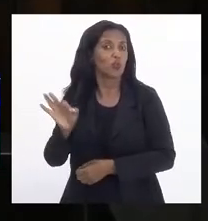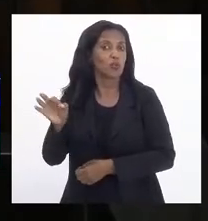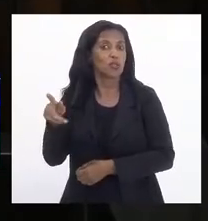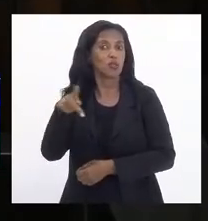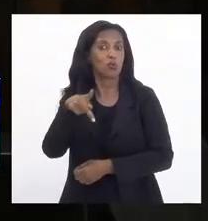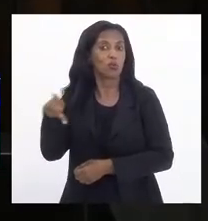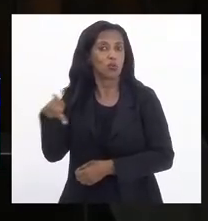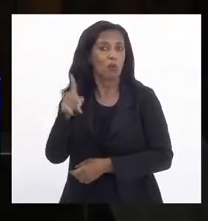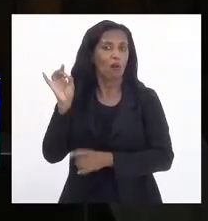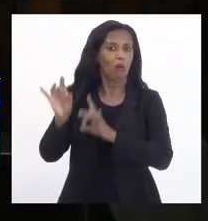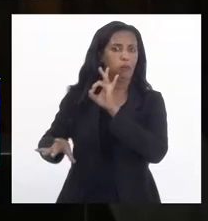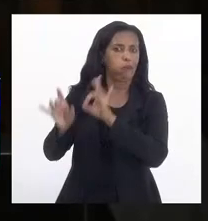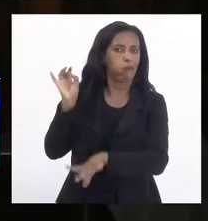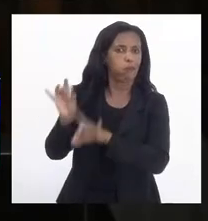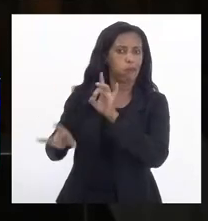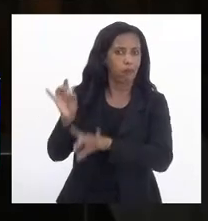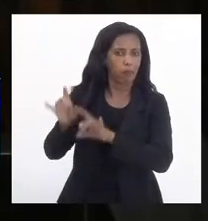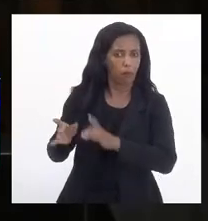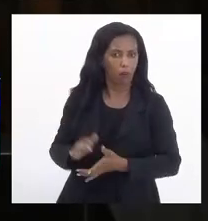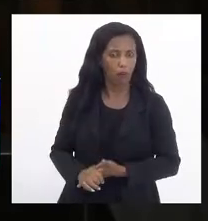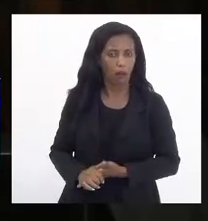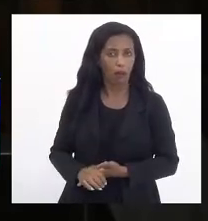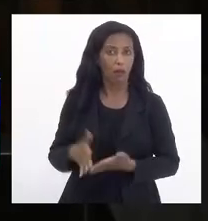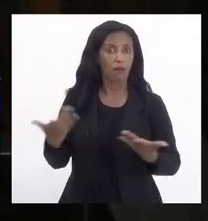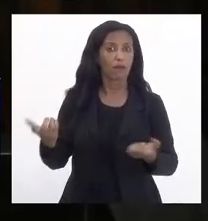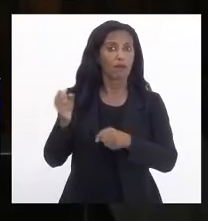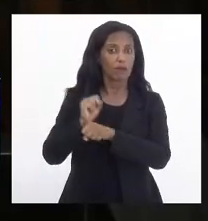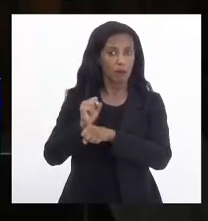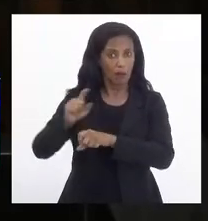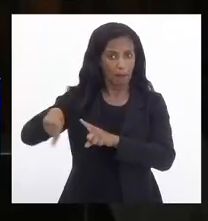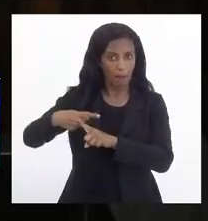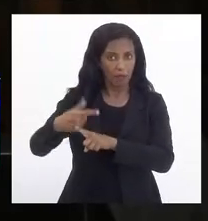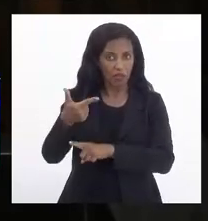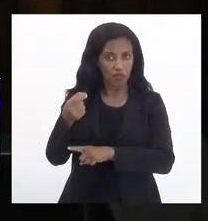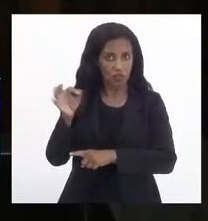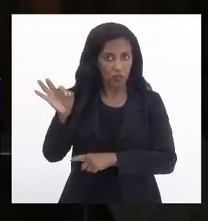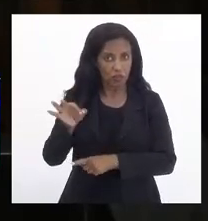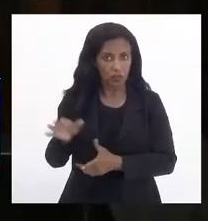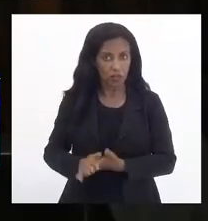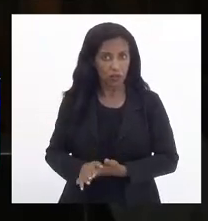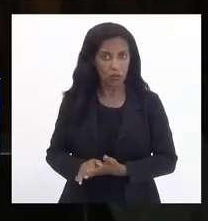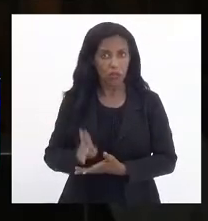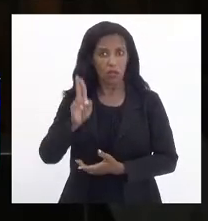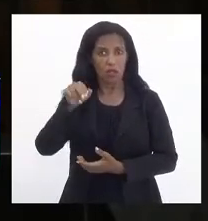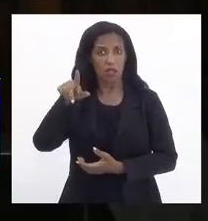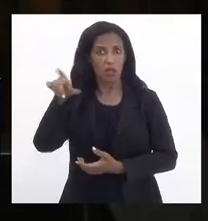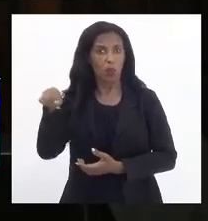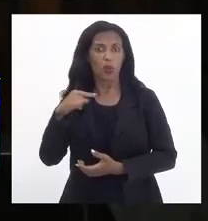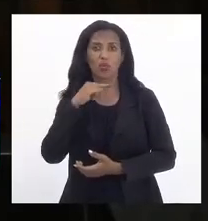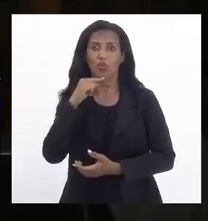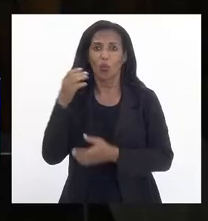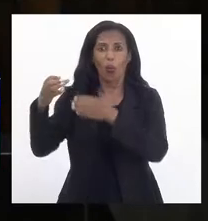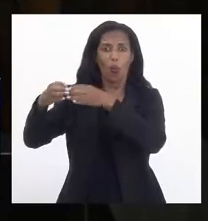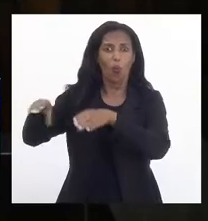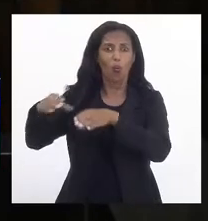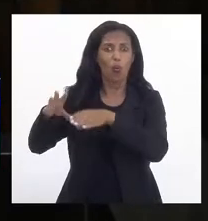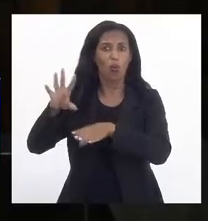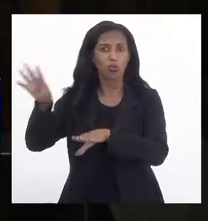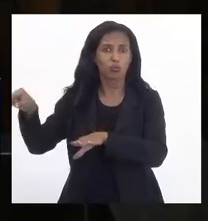da UESO se exoneraram. Vamos esperar se exonerar mais 20%? E a UESO não conseguiu realizar concurso para